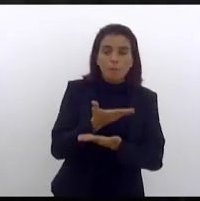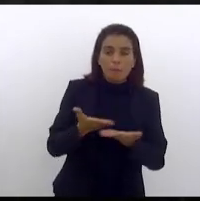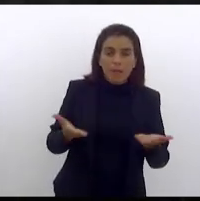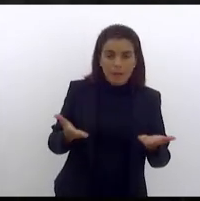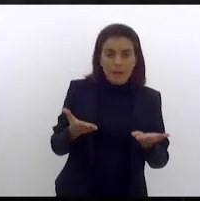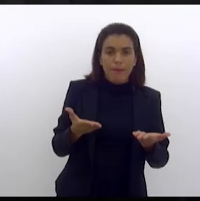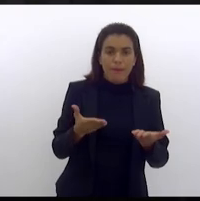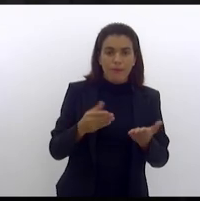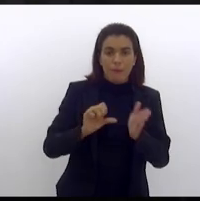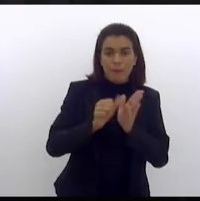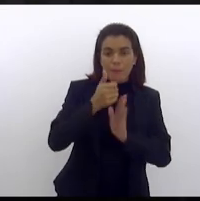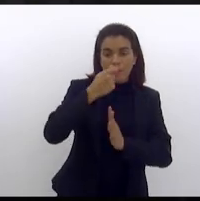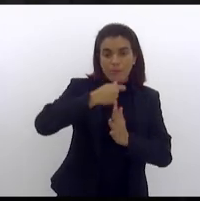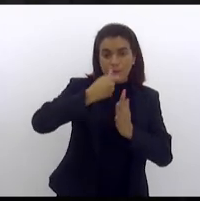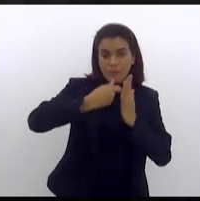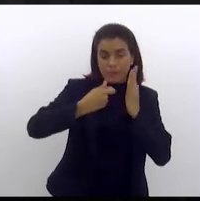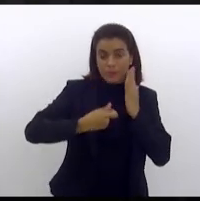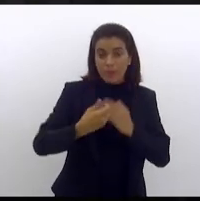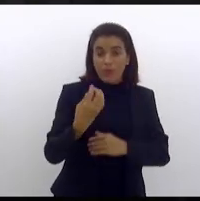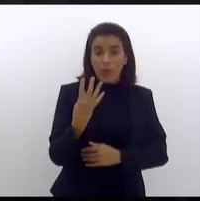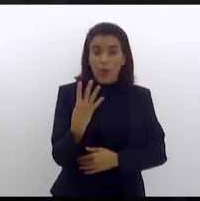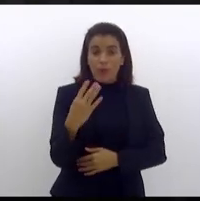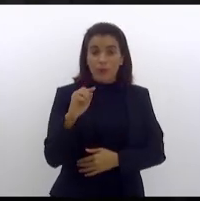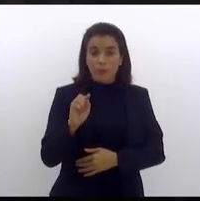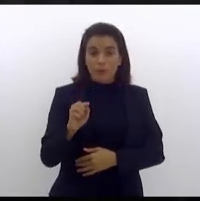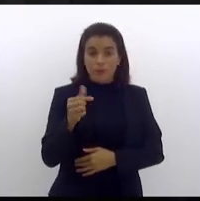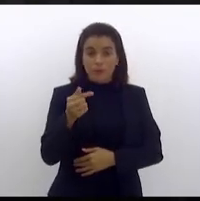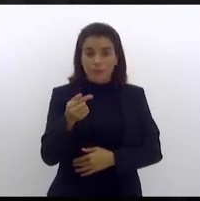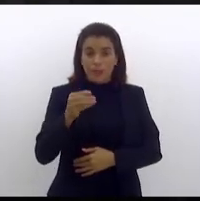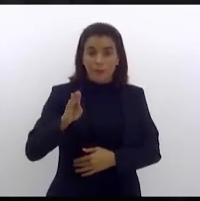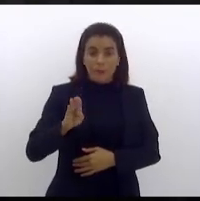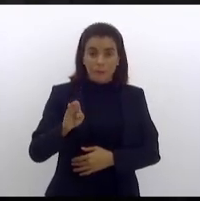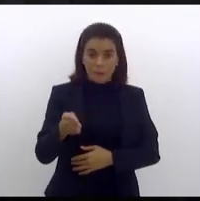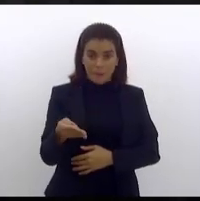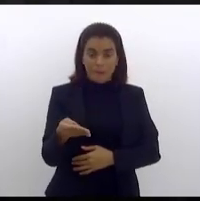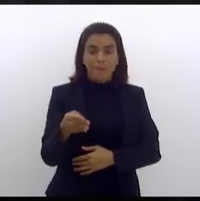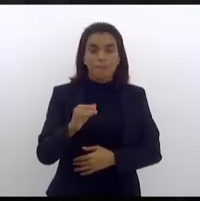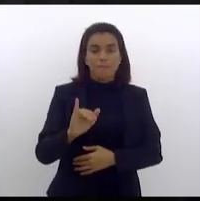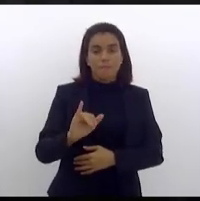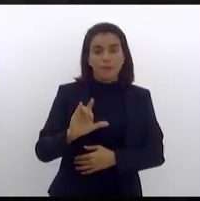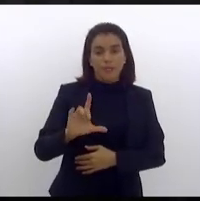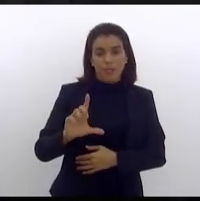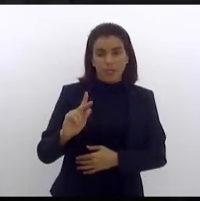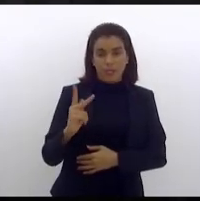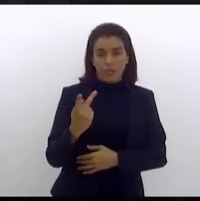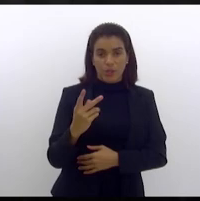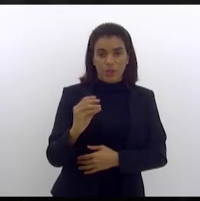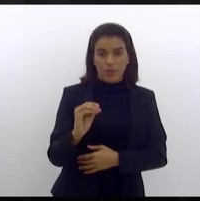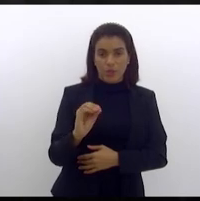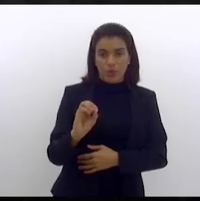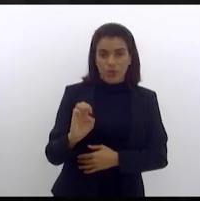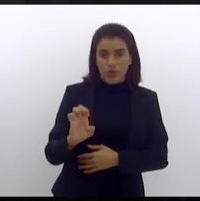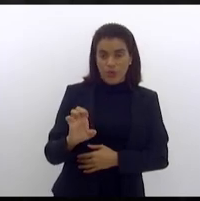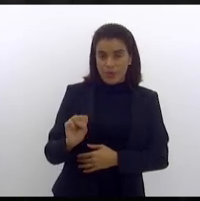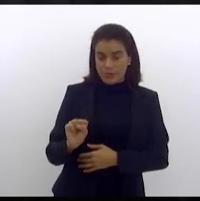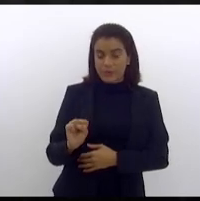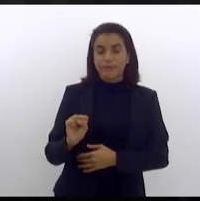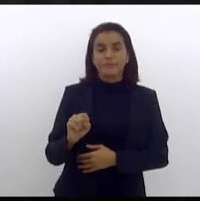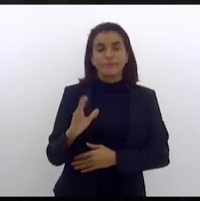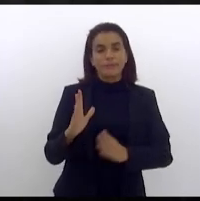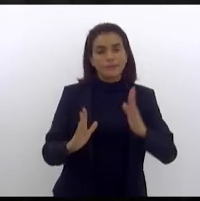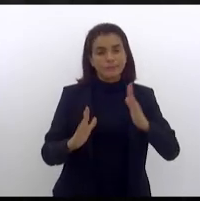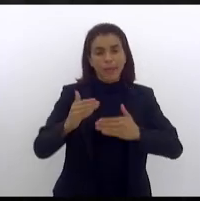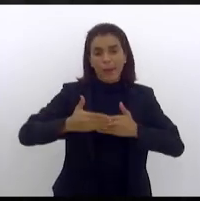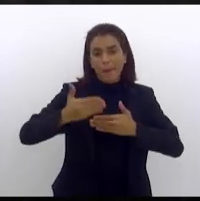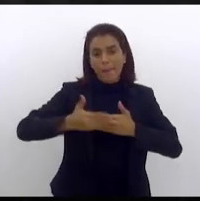22 4.7 bilhões de reais e a previsão daí para frente era